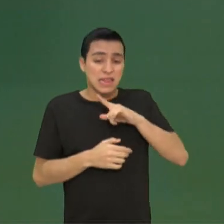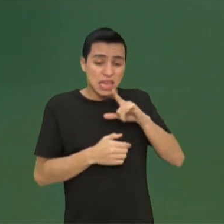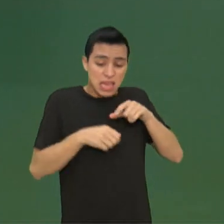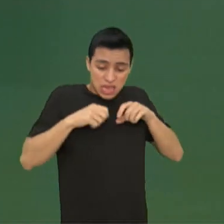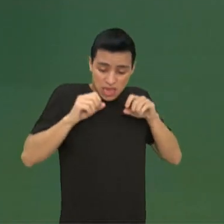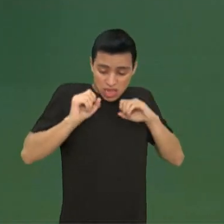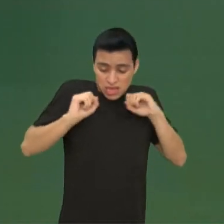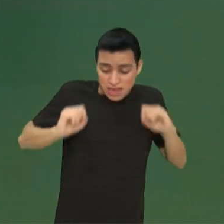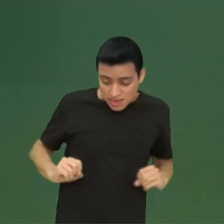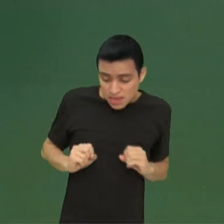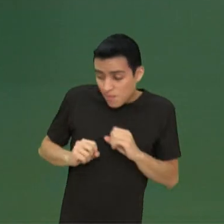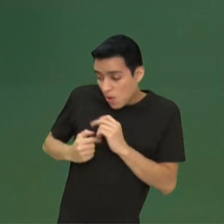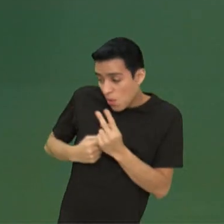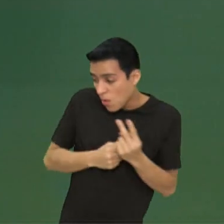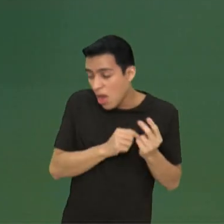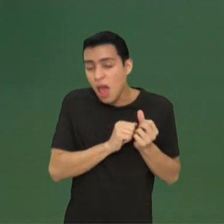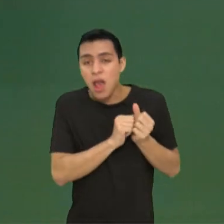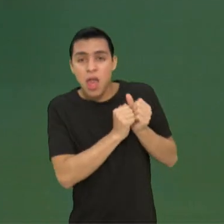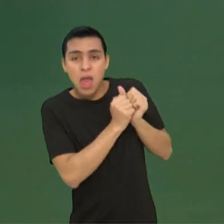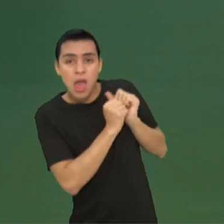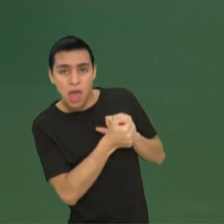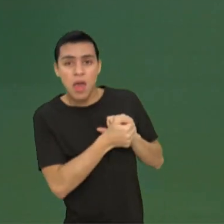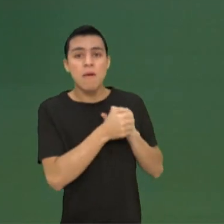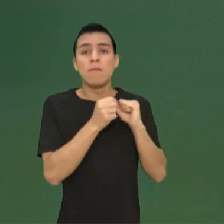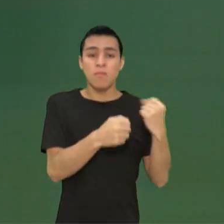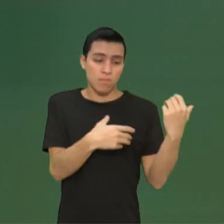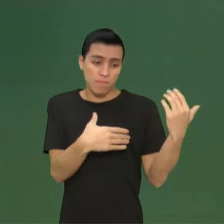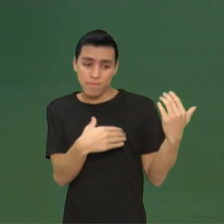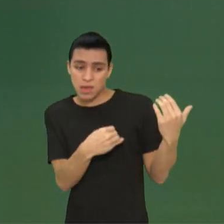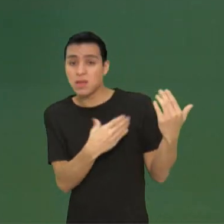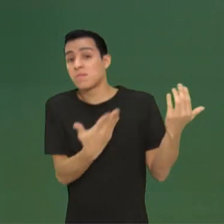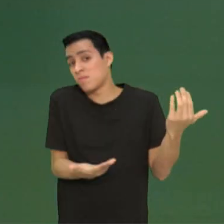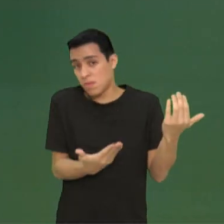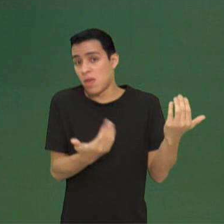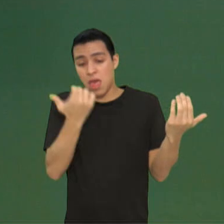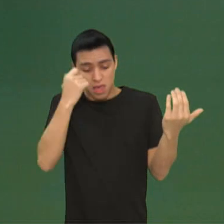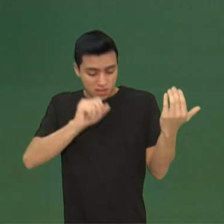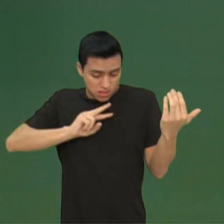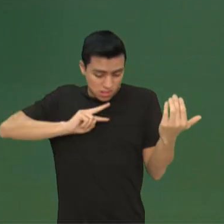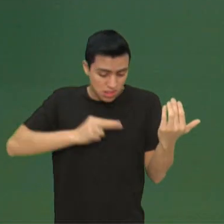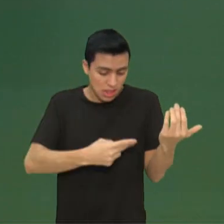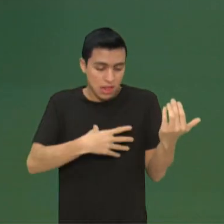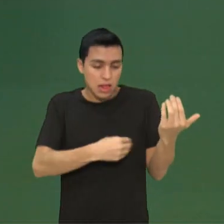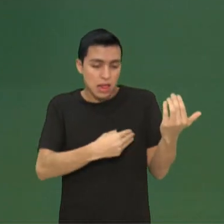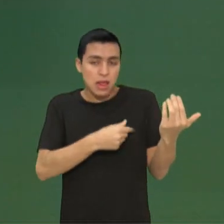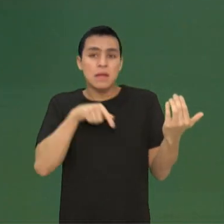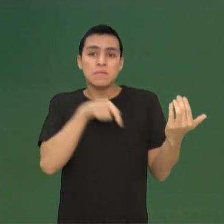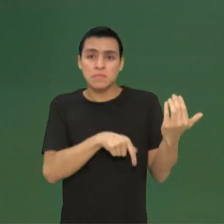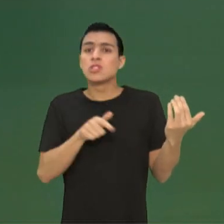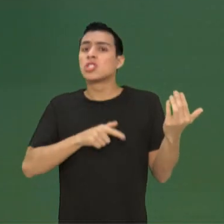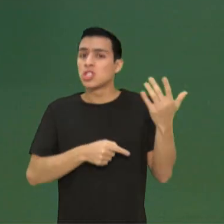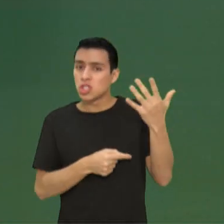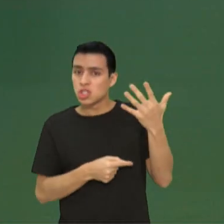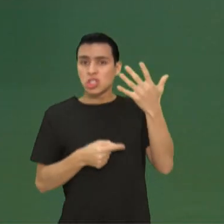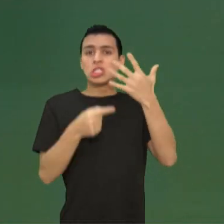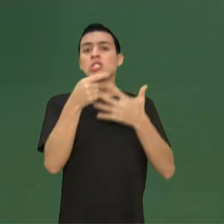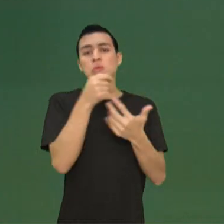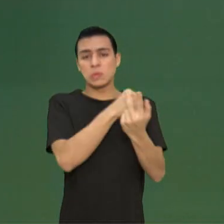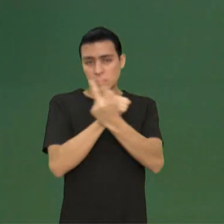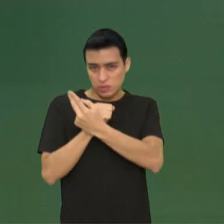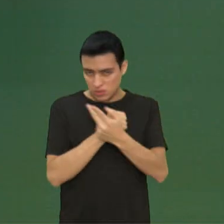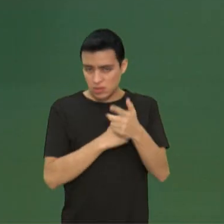adaptativa que eu vou adquirindo ao longo da vida. Pode ser na amamentação, a mãe transferindo imunidade pelo leite, tem alguns anticorpos,